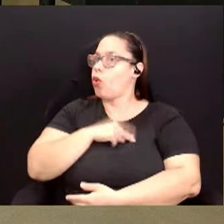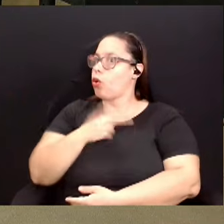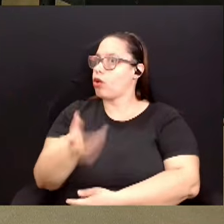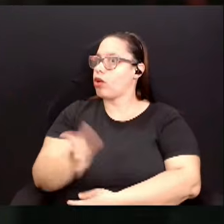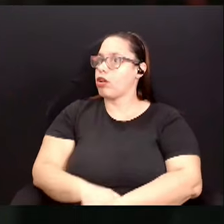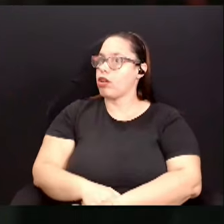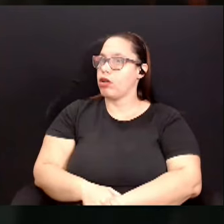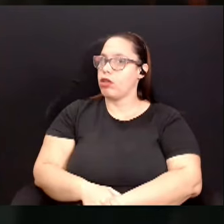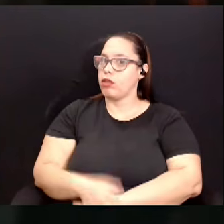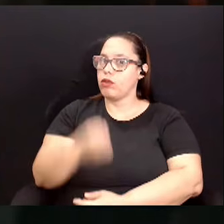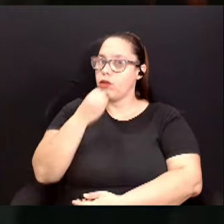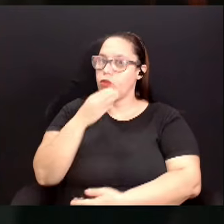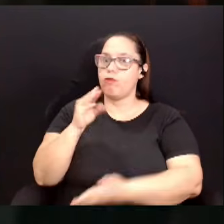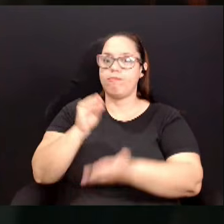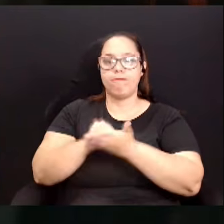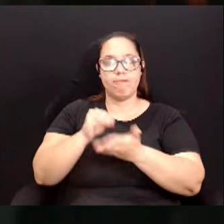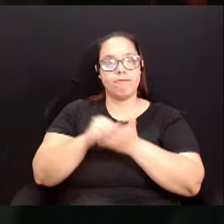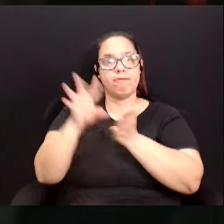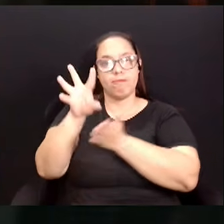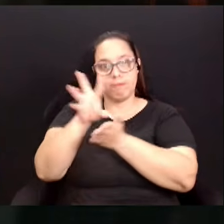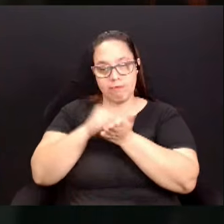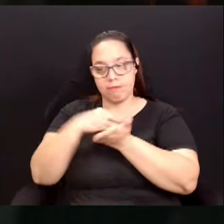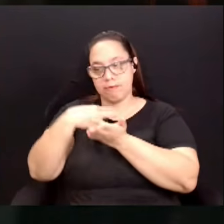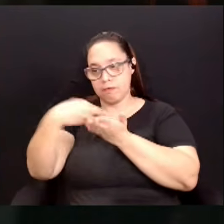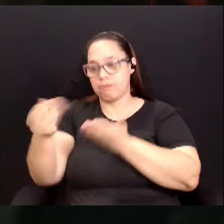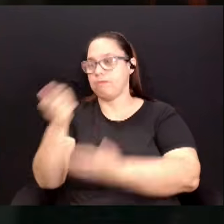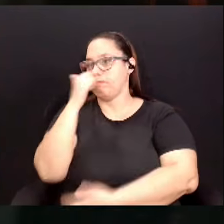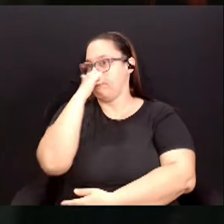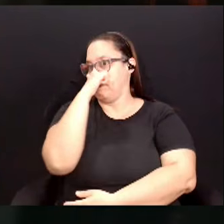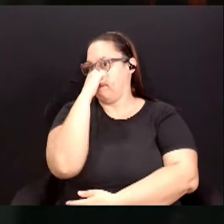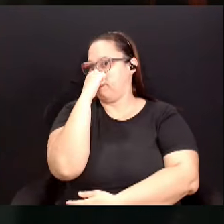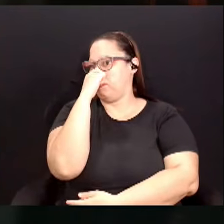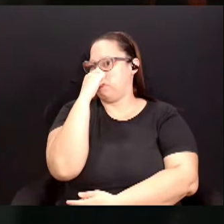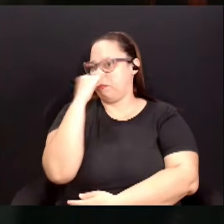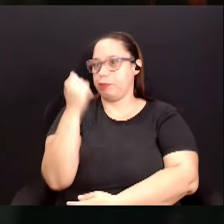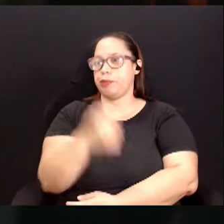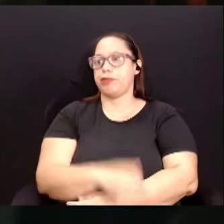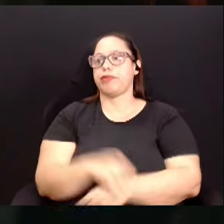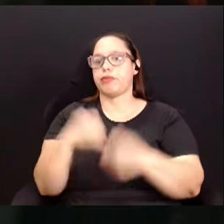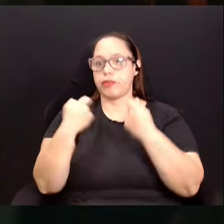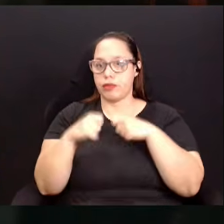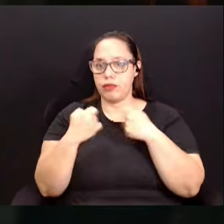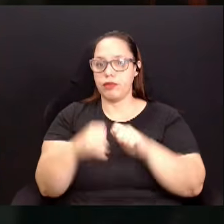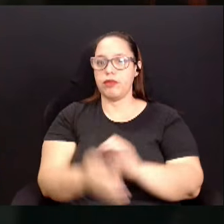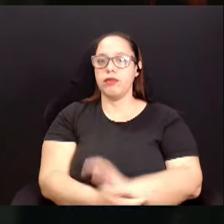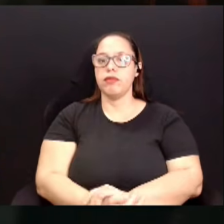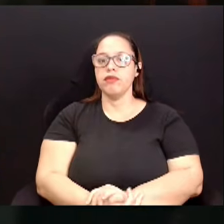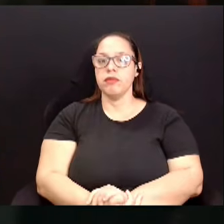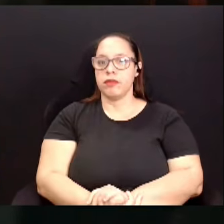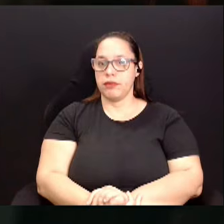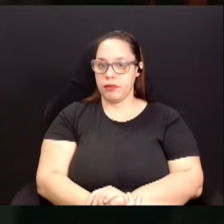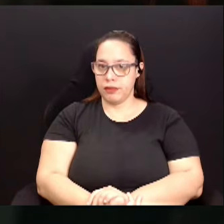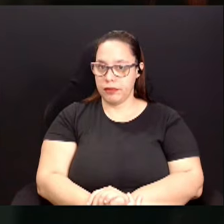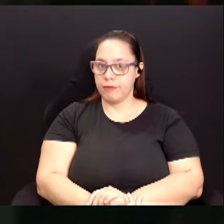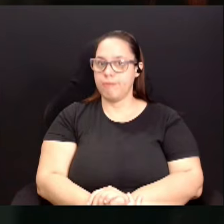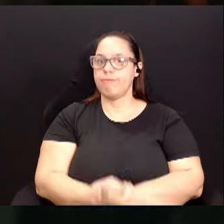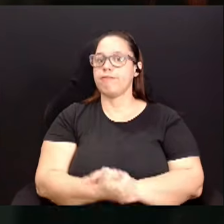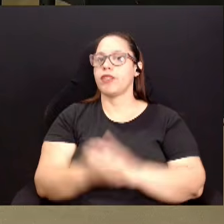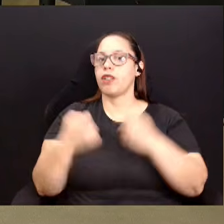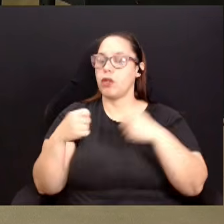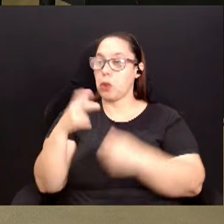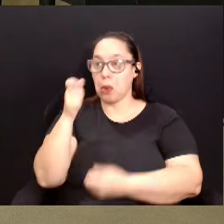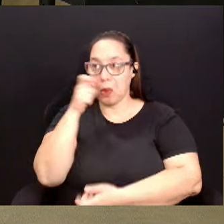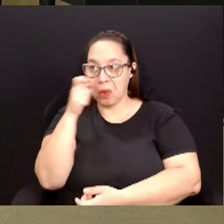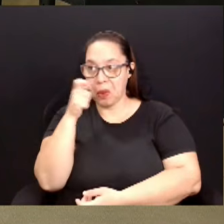falta de modelo, né? Isso. A gente precisa de modelos. Sim. Muito interessante. Precisa